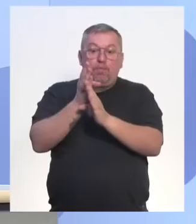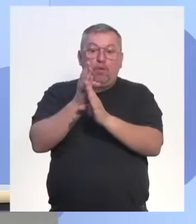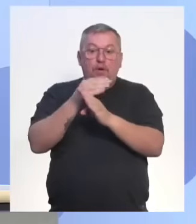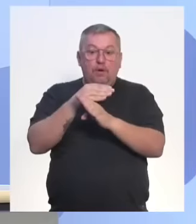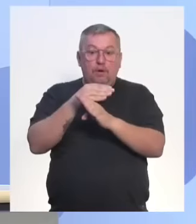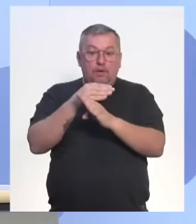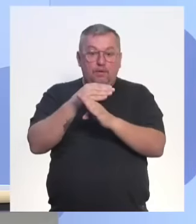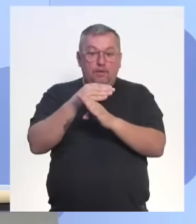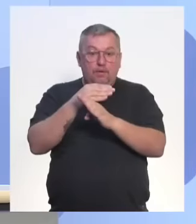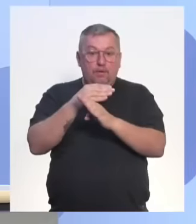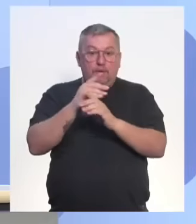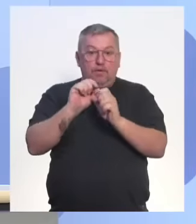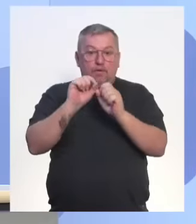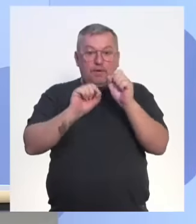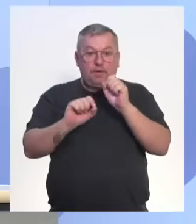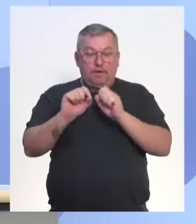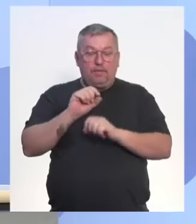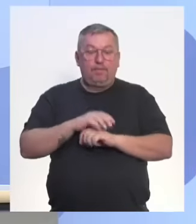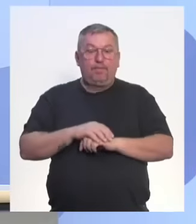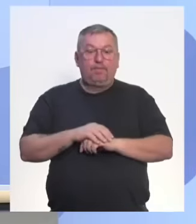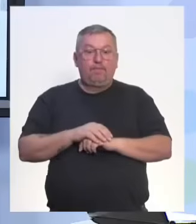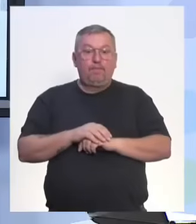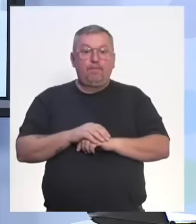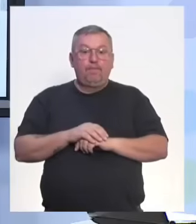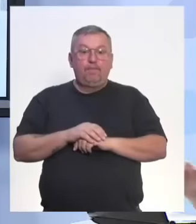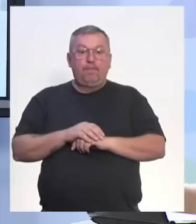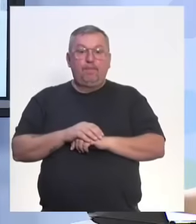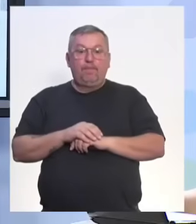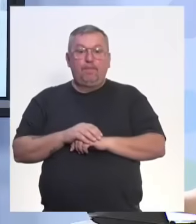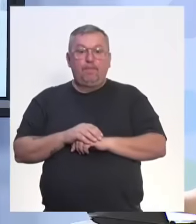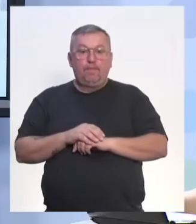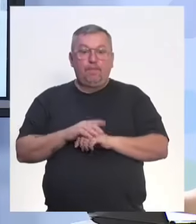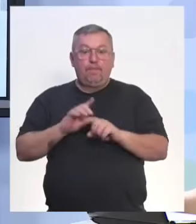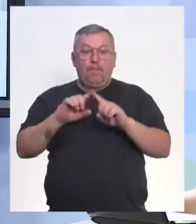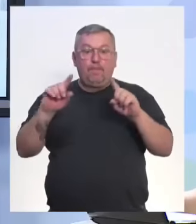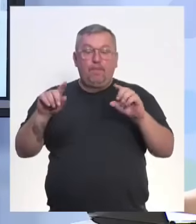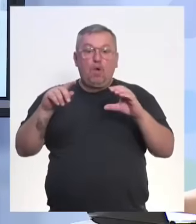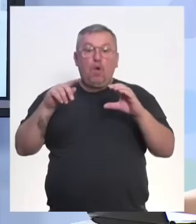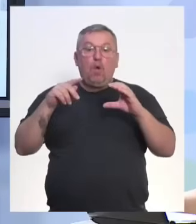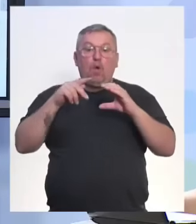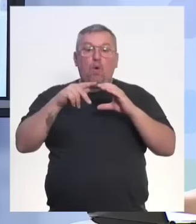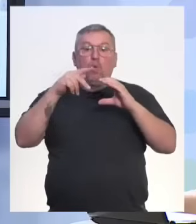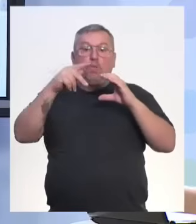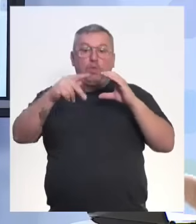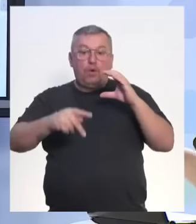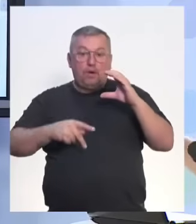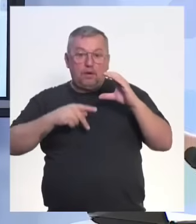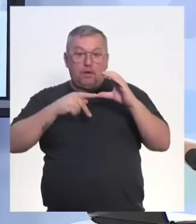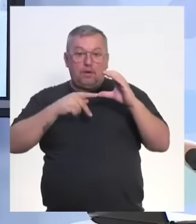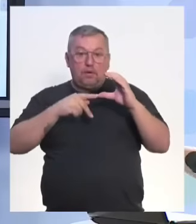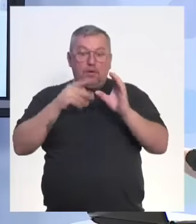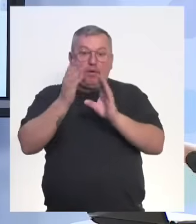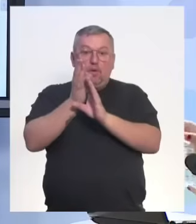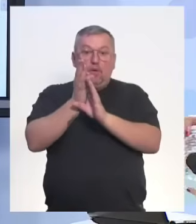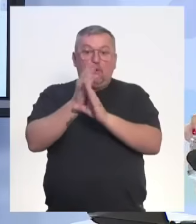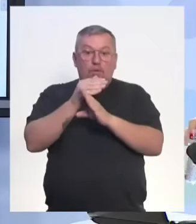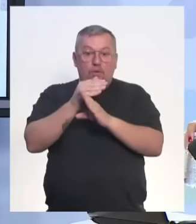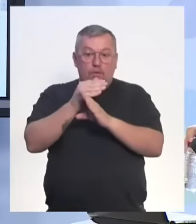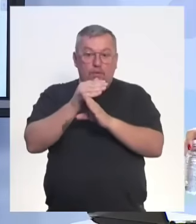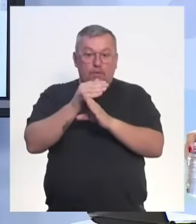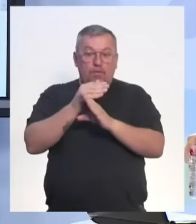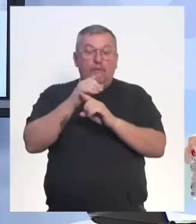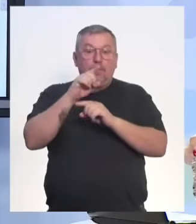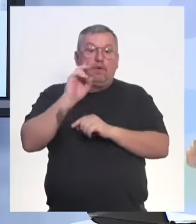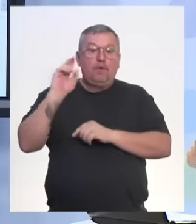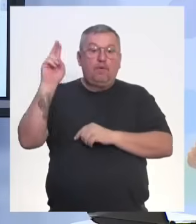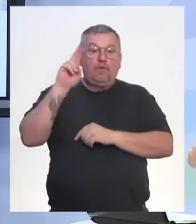faces, vértices e arestas. Isso mesmo, né? Então, o polígono aí, no caso, o poliedro que vocês vão ver, né?